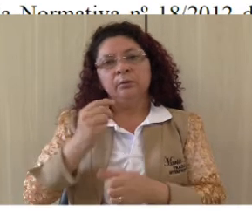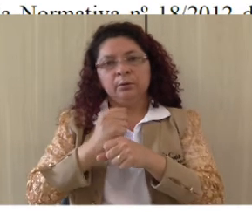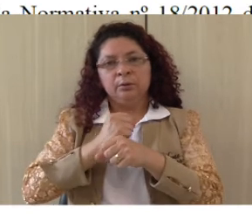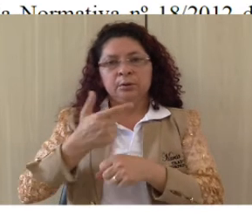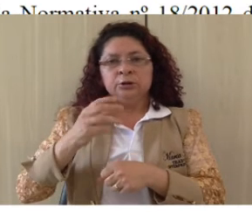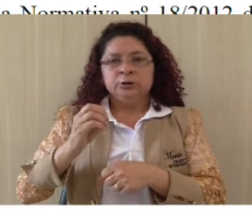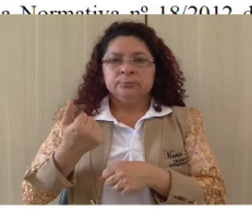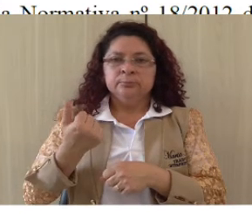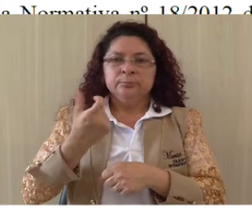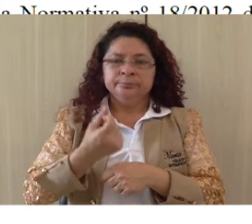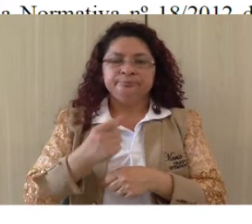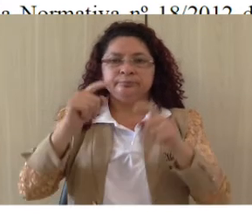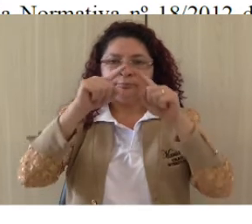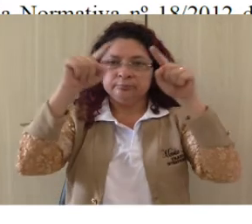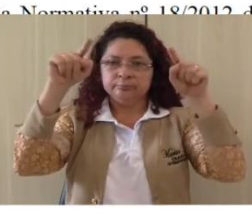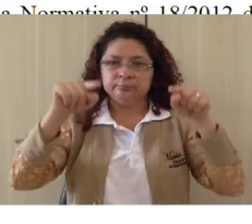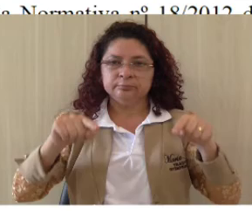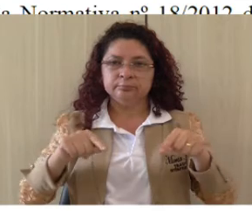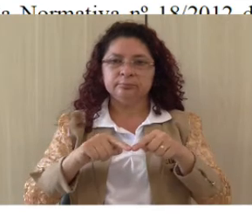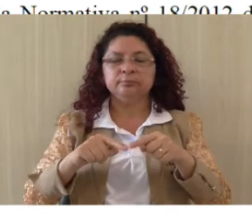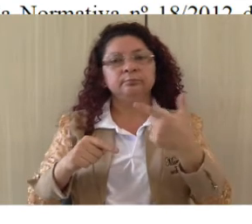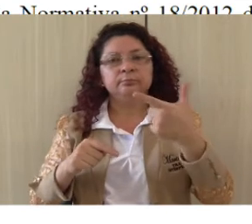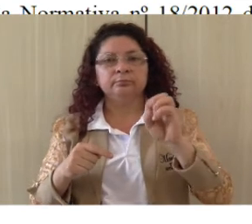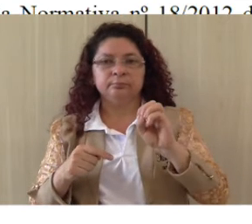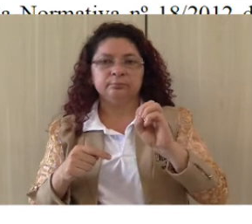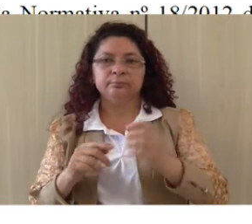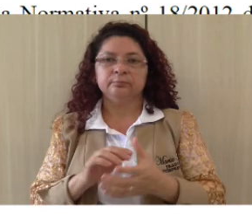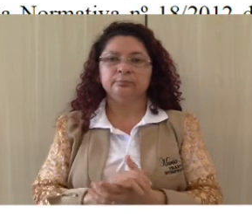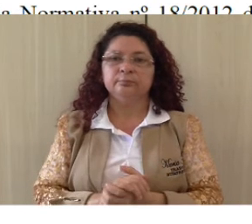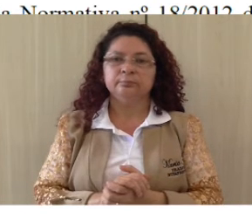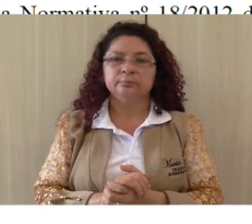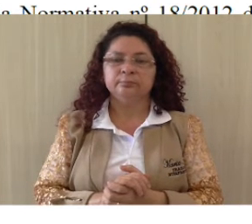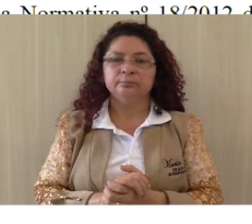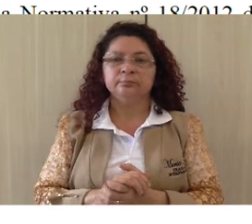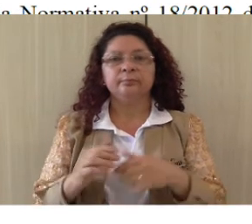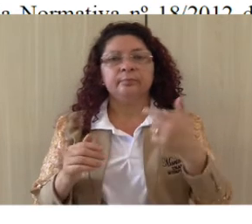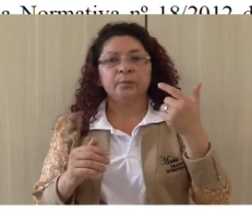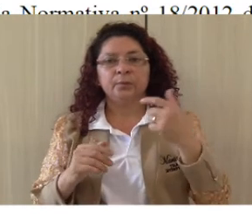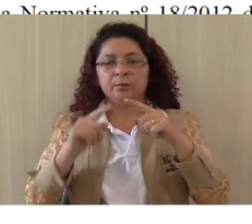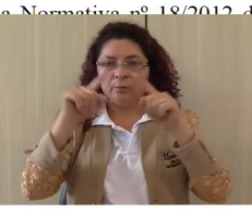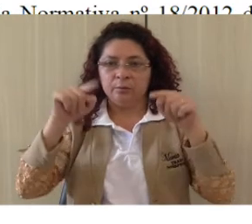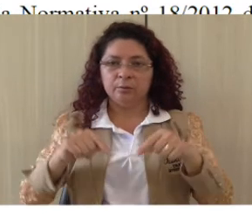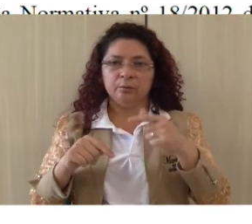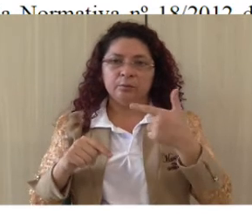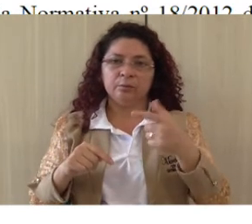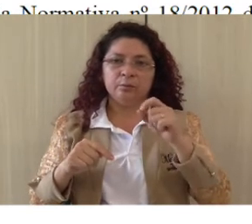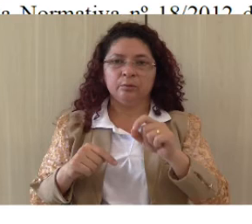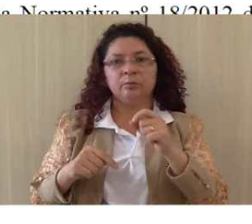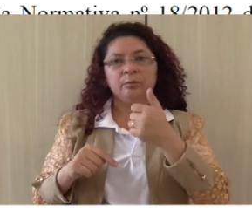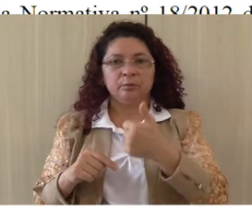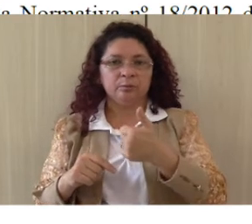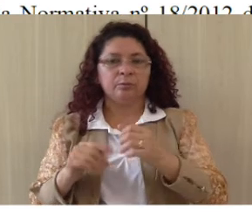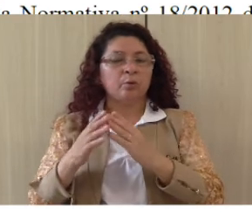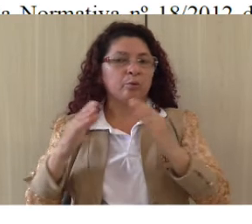13.409/2016. Coluna 1, linha 2, 20. Coluna 2, linha 1, ampla